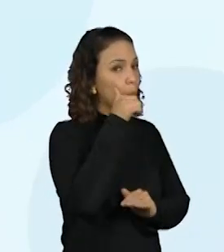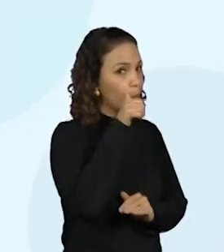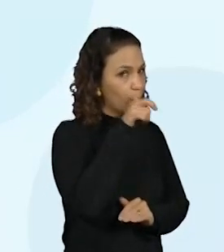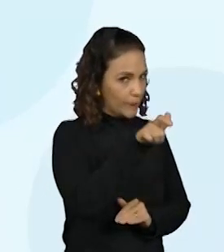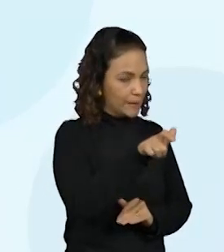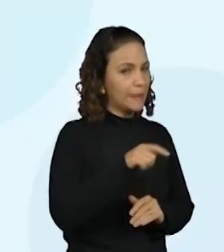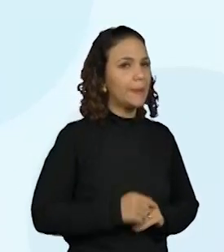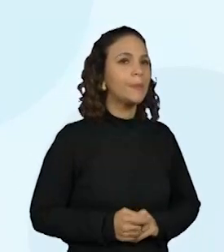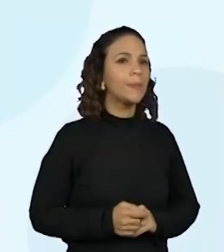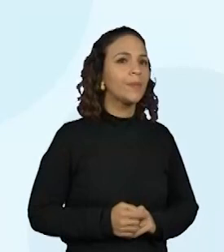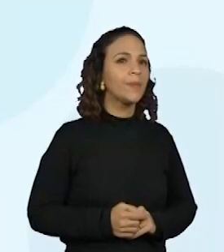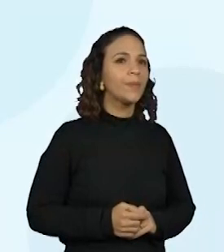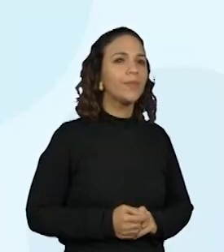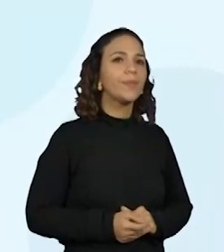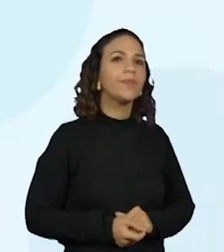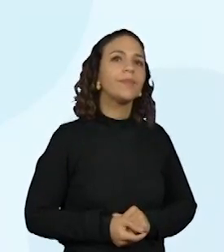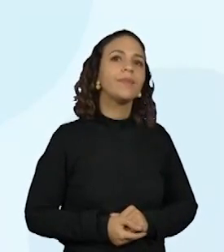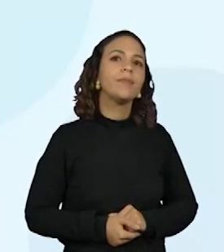Observem